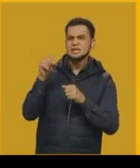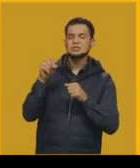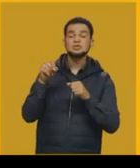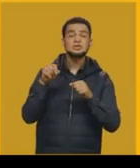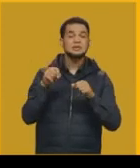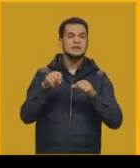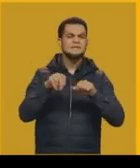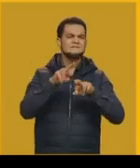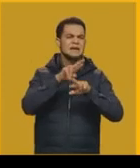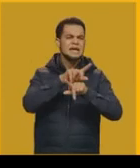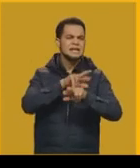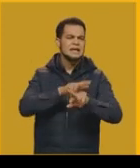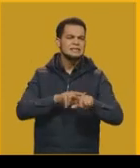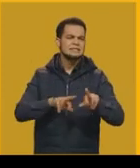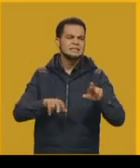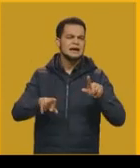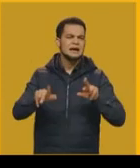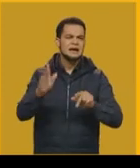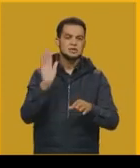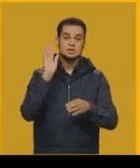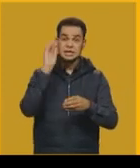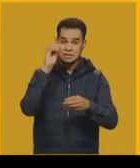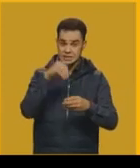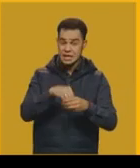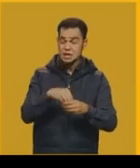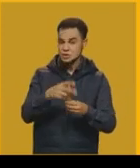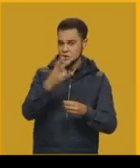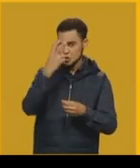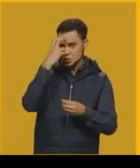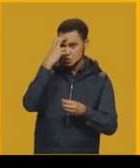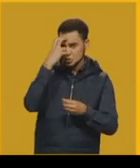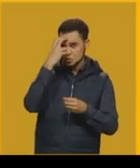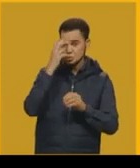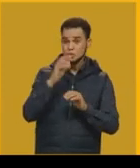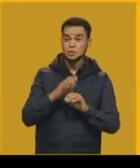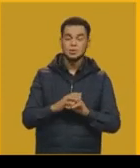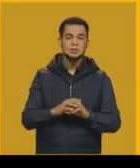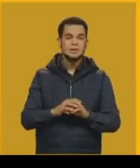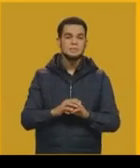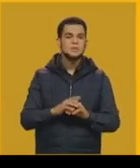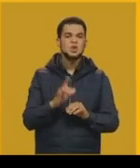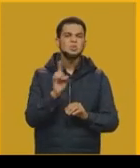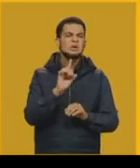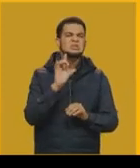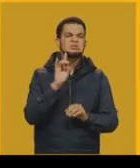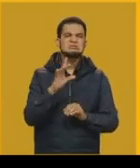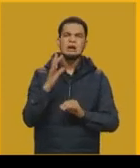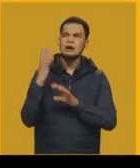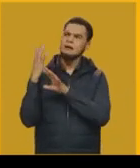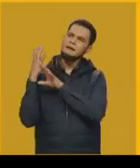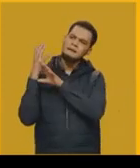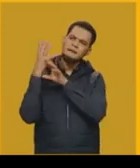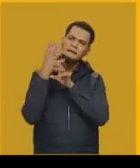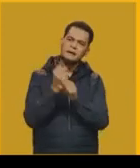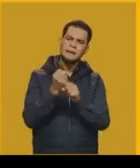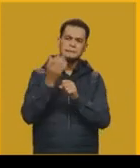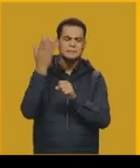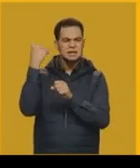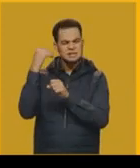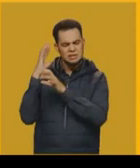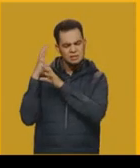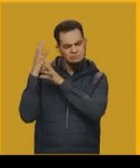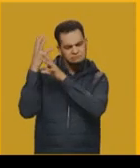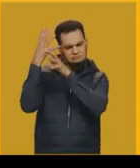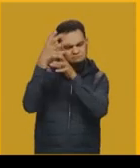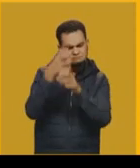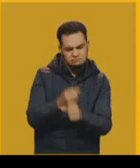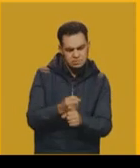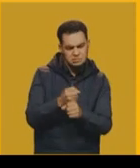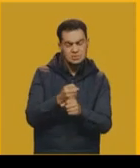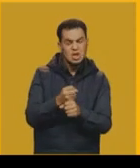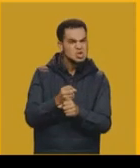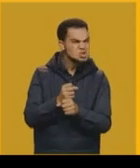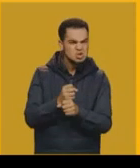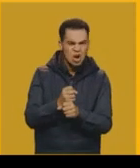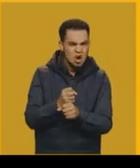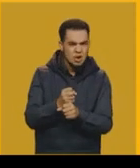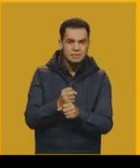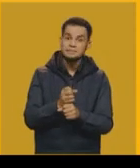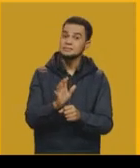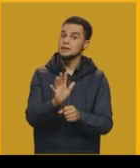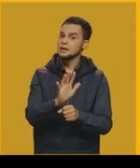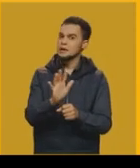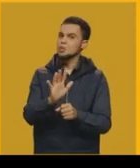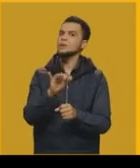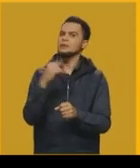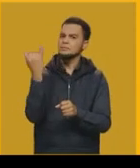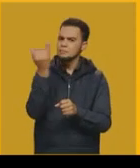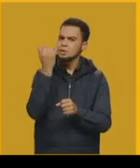e complexidade. Não se trata, portanto, do resgate ingênuo do passado, nem de seu cultivo nostálgico, mas de procurar perceber